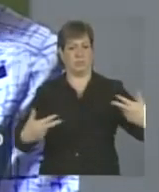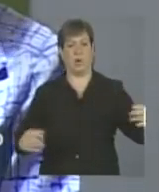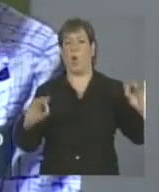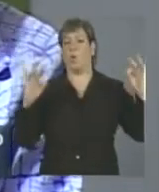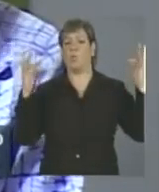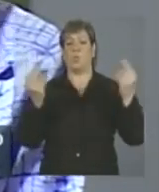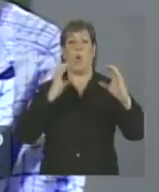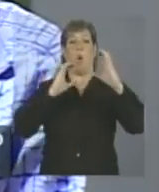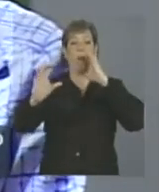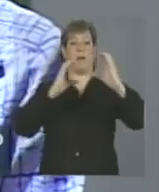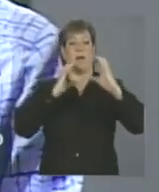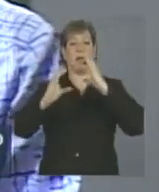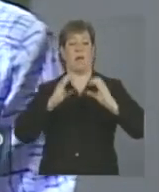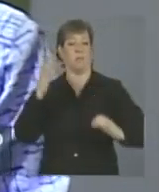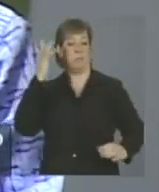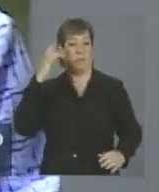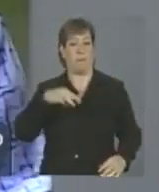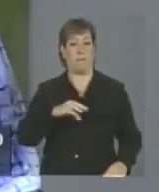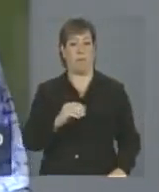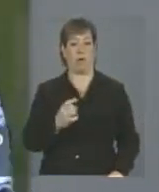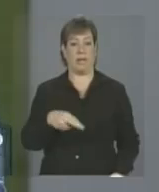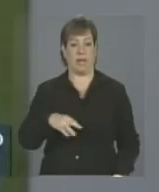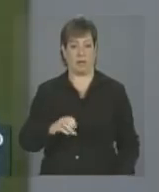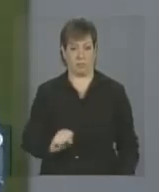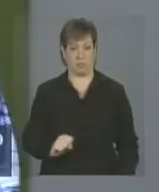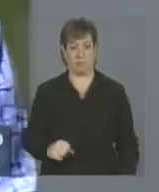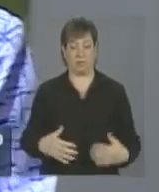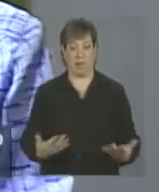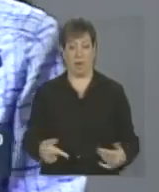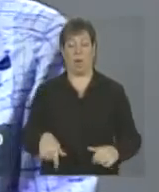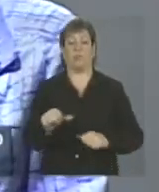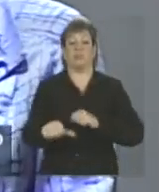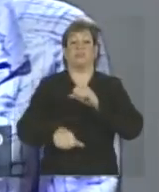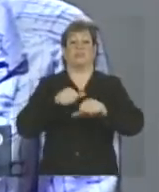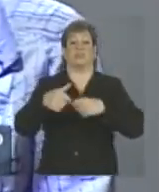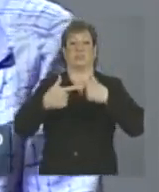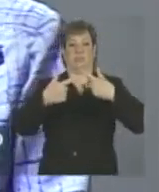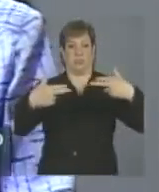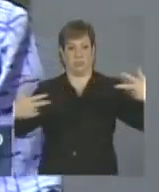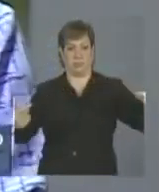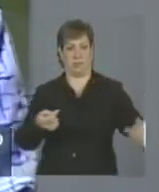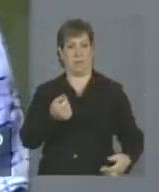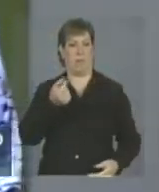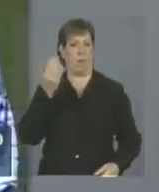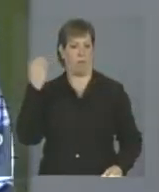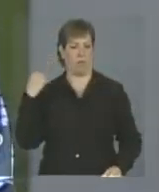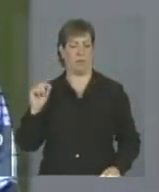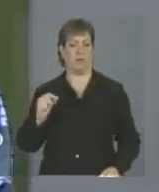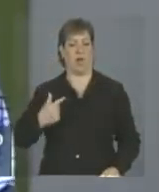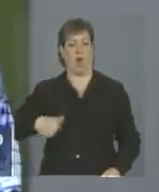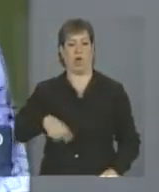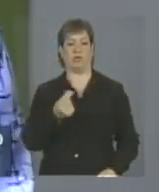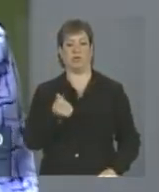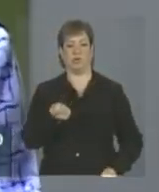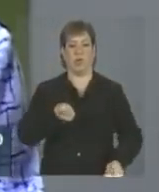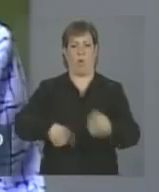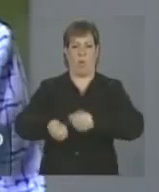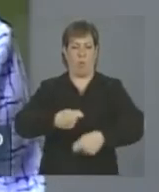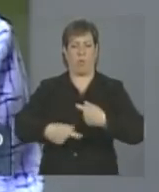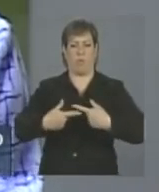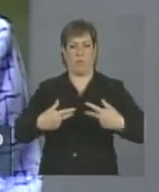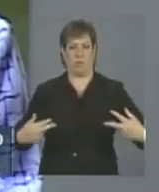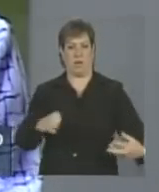os sistemas de comunicação modernos. E as transformações recentes na nossa economia, a